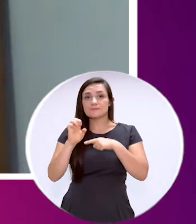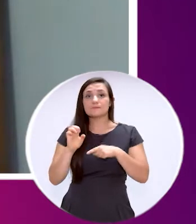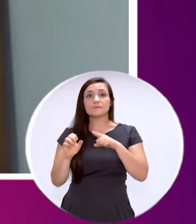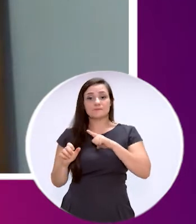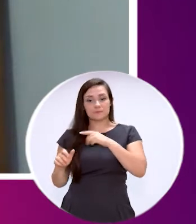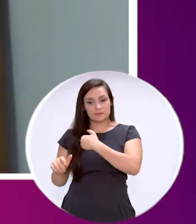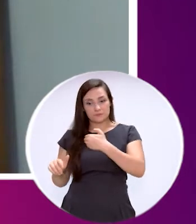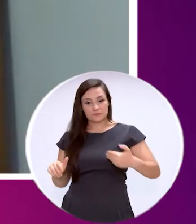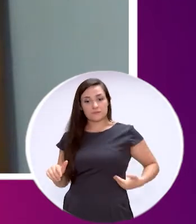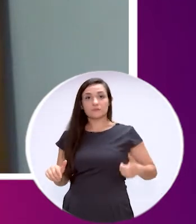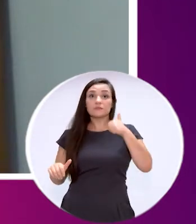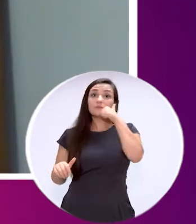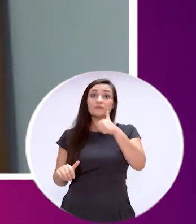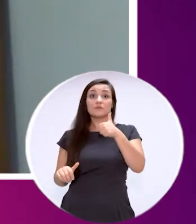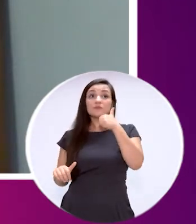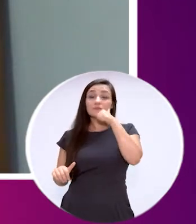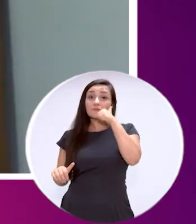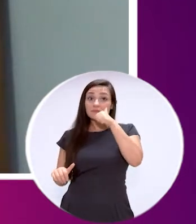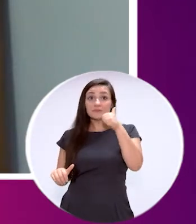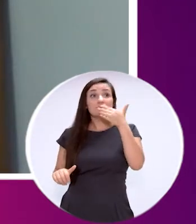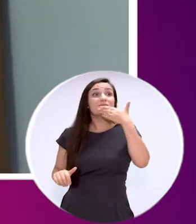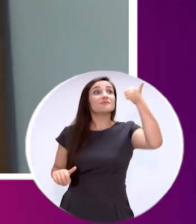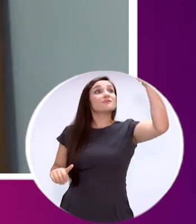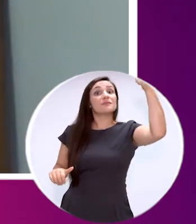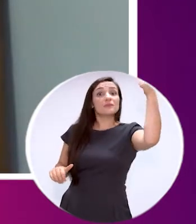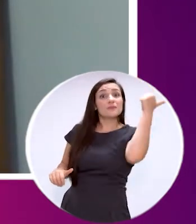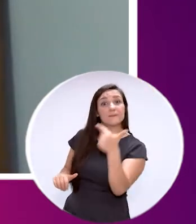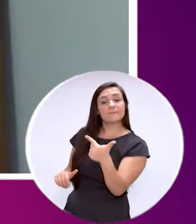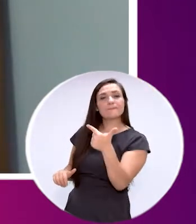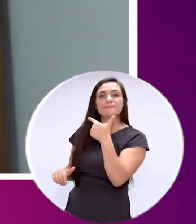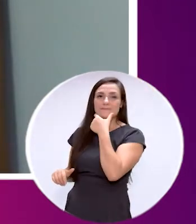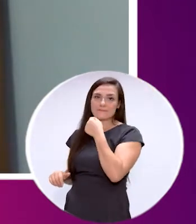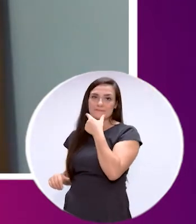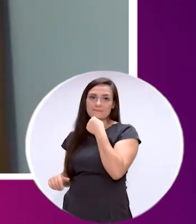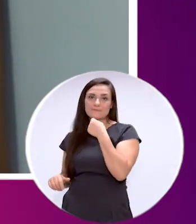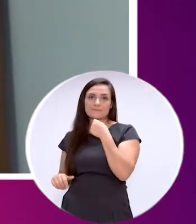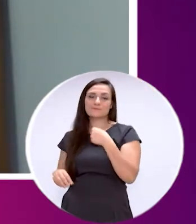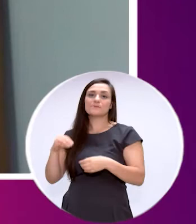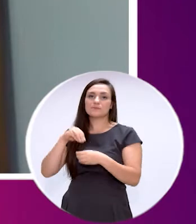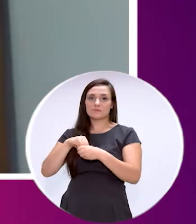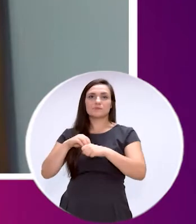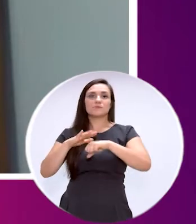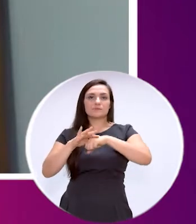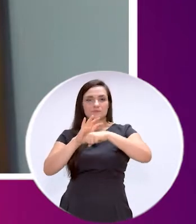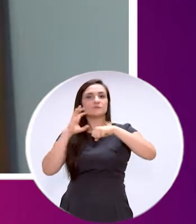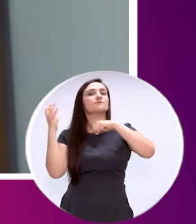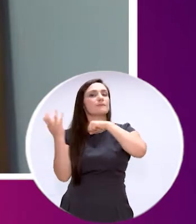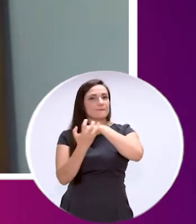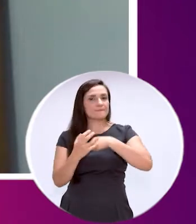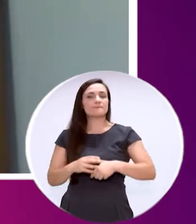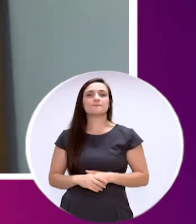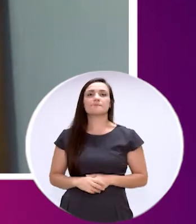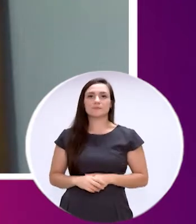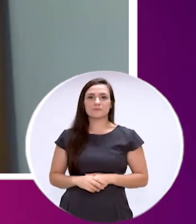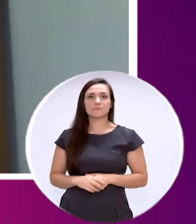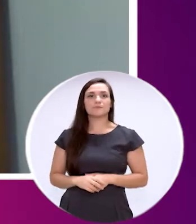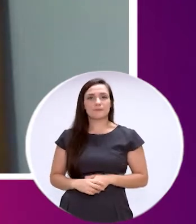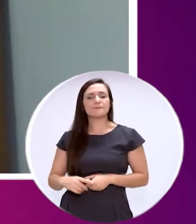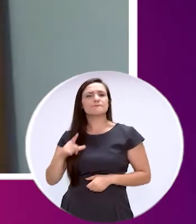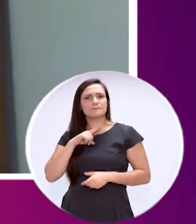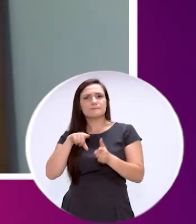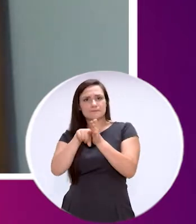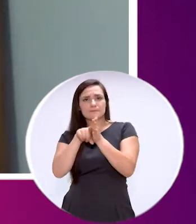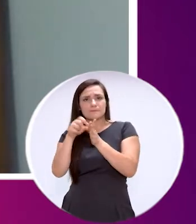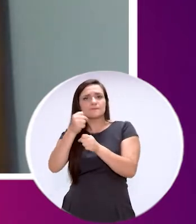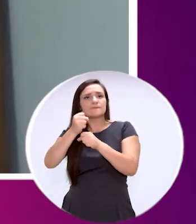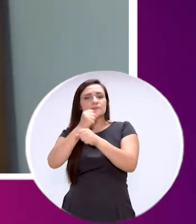governados por mulheres saíram melhores na pandemia. Também tem dados que comprovam, de uma pesquisa recente, divulgada